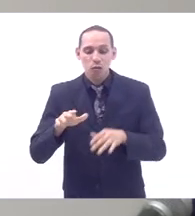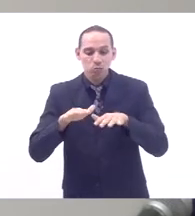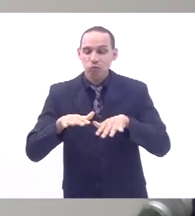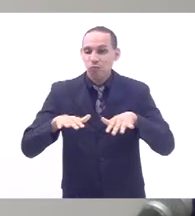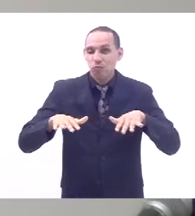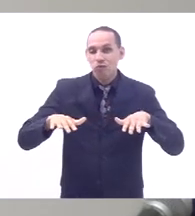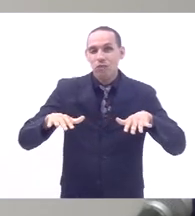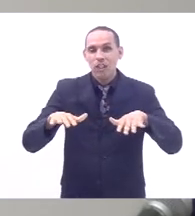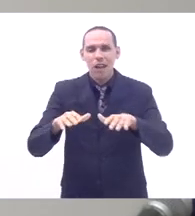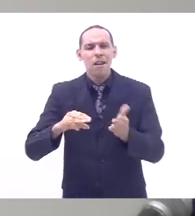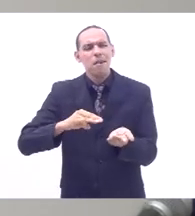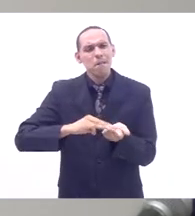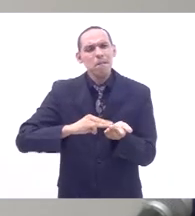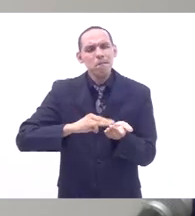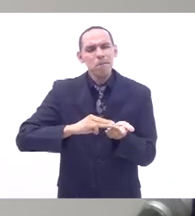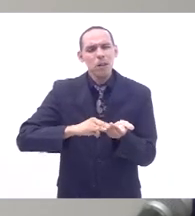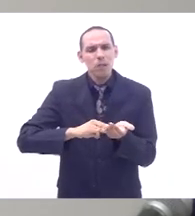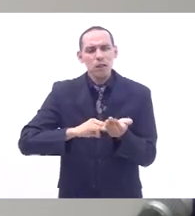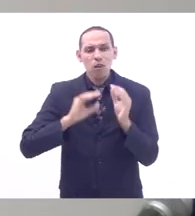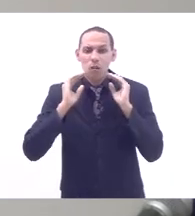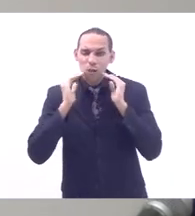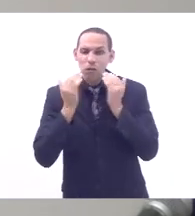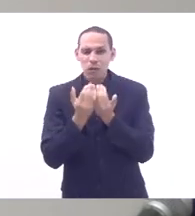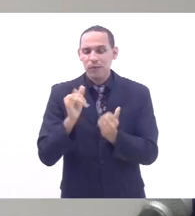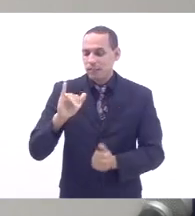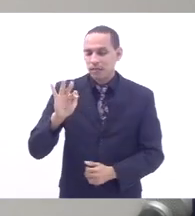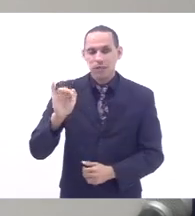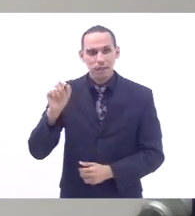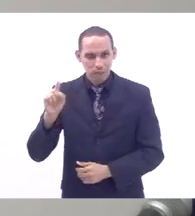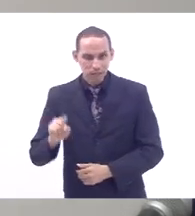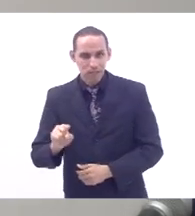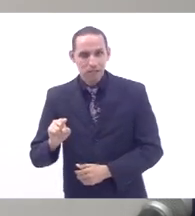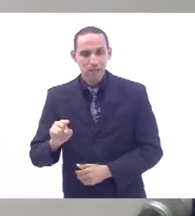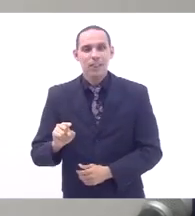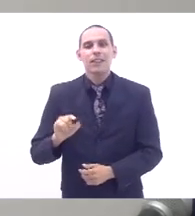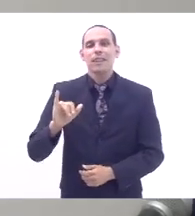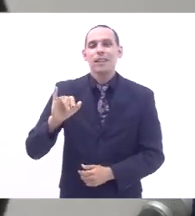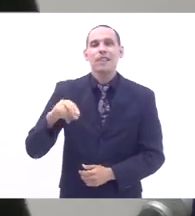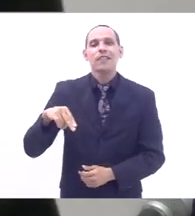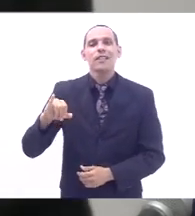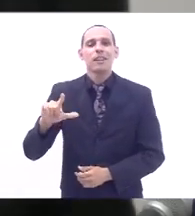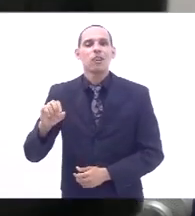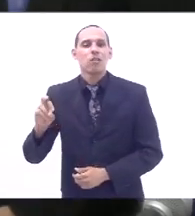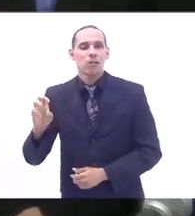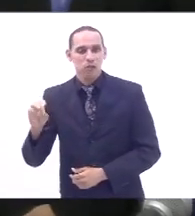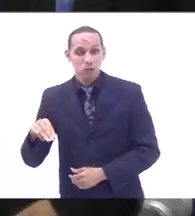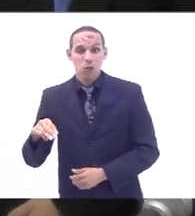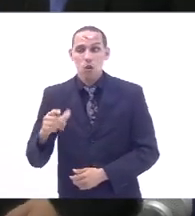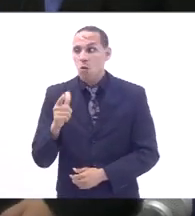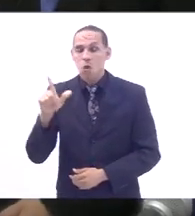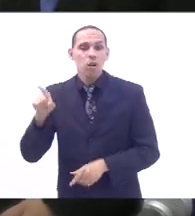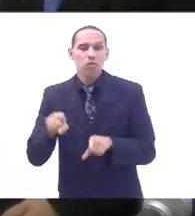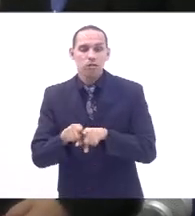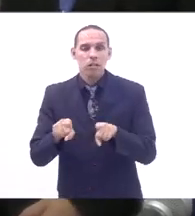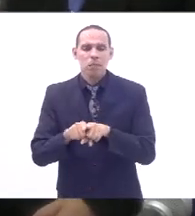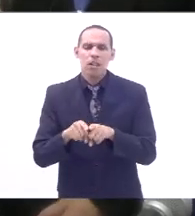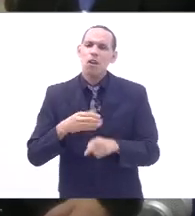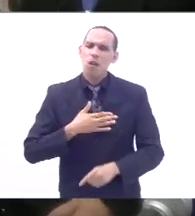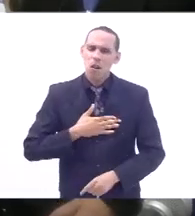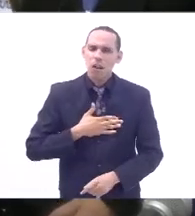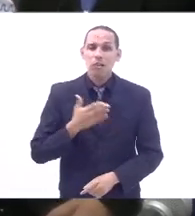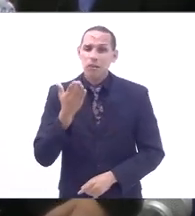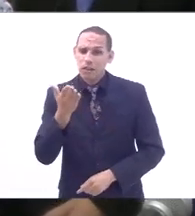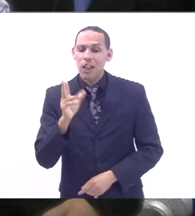percussionistas, né? Sim. Membros da comunidade de Fá, da comunidade Fanilorum e também outros irmãos. Gostaria que o senhor, deputado, por